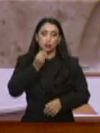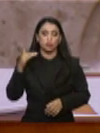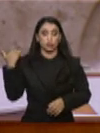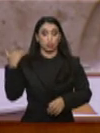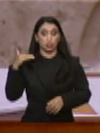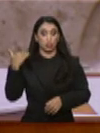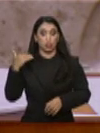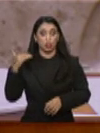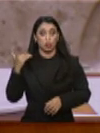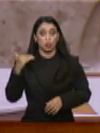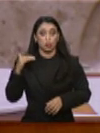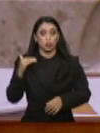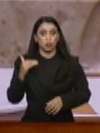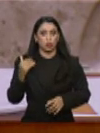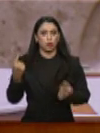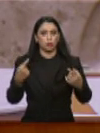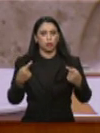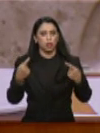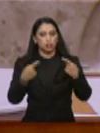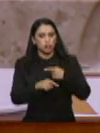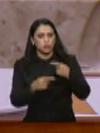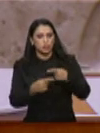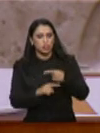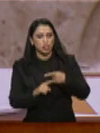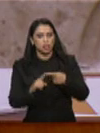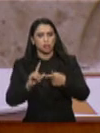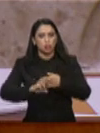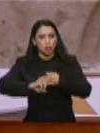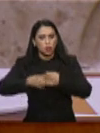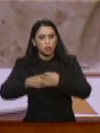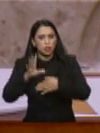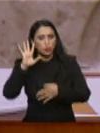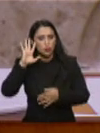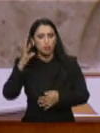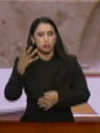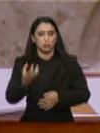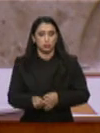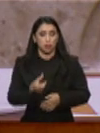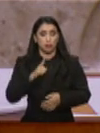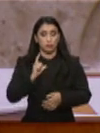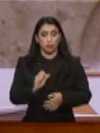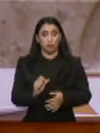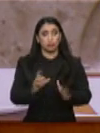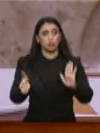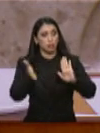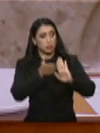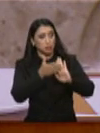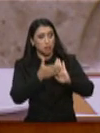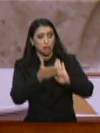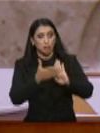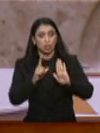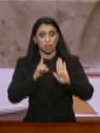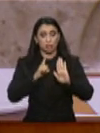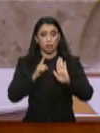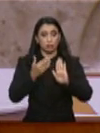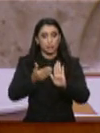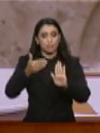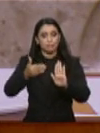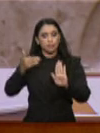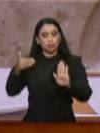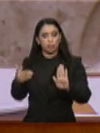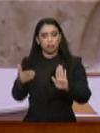Lúcia, com divergências no tocante à modulação dos efeitos da decisão e à aplicação dos princípios das